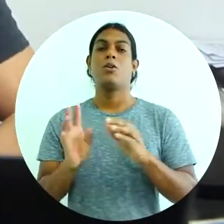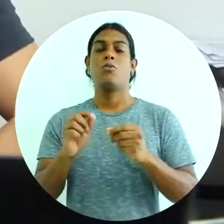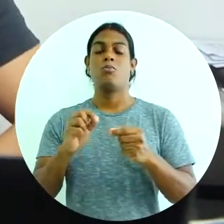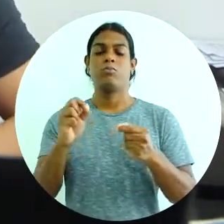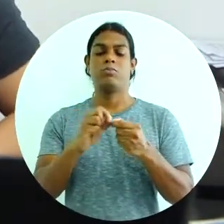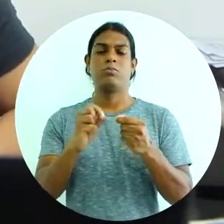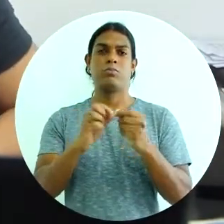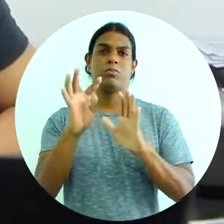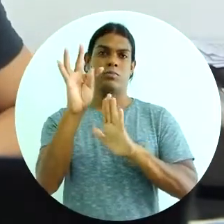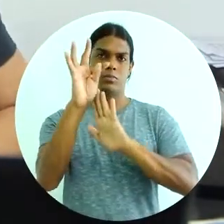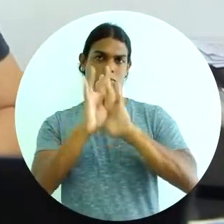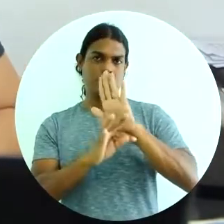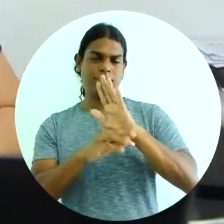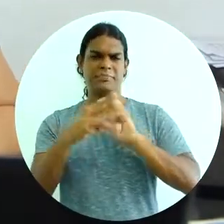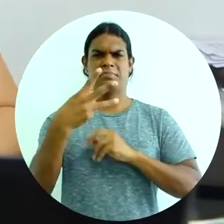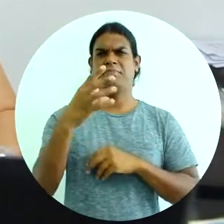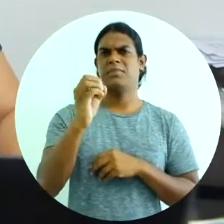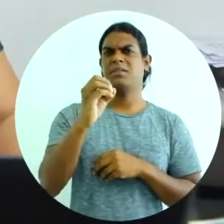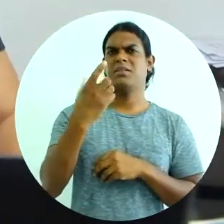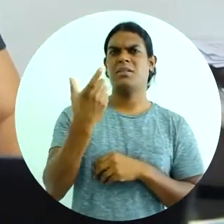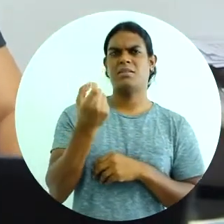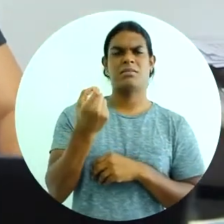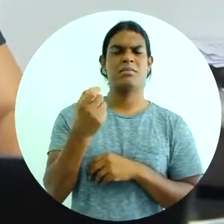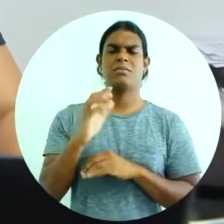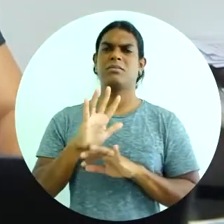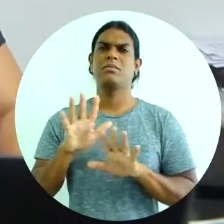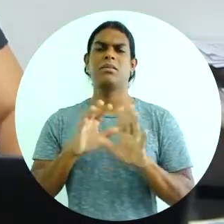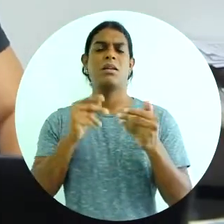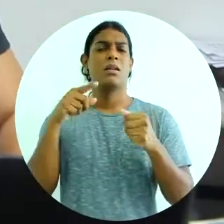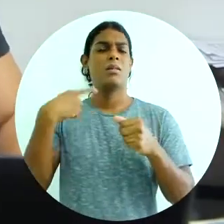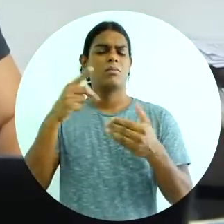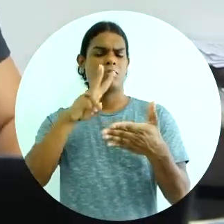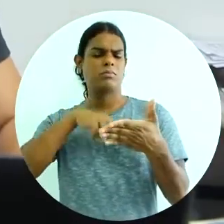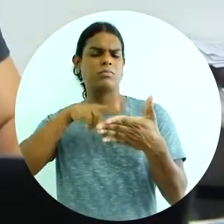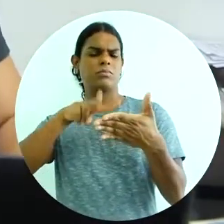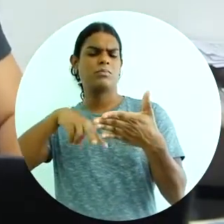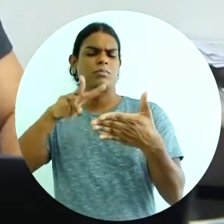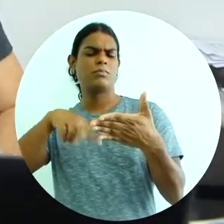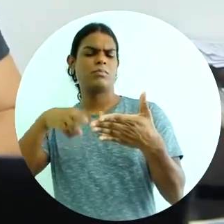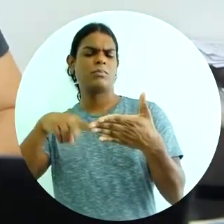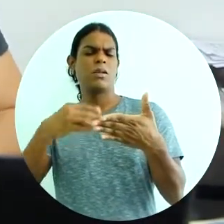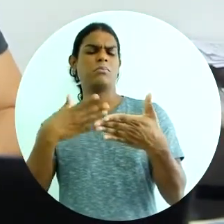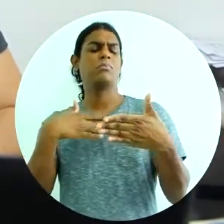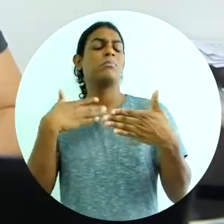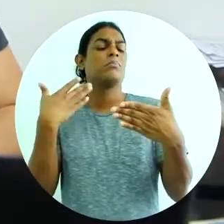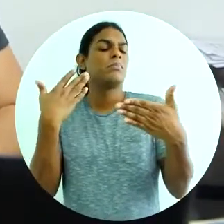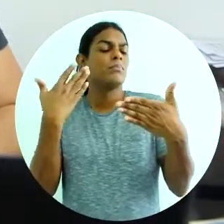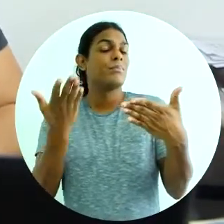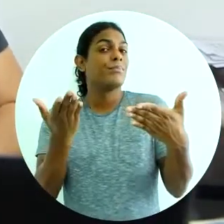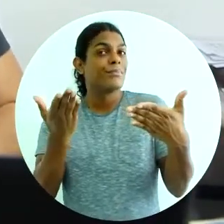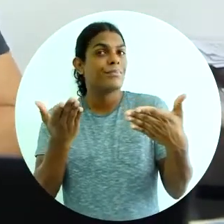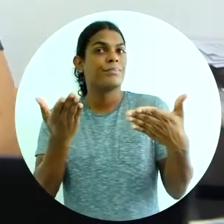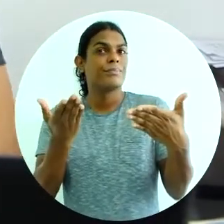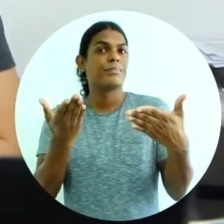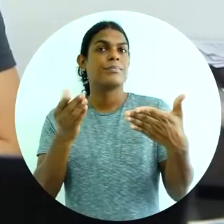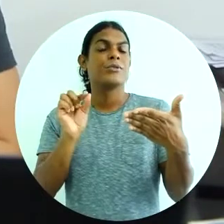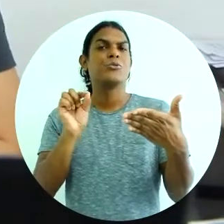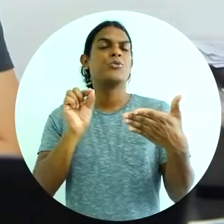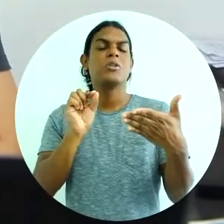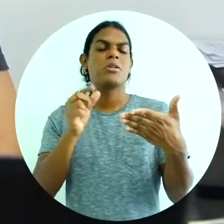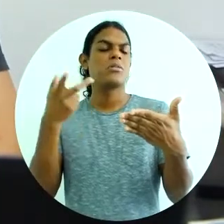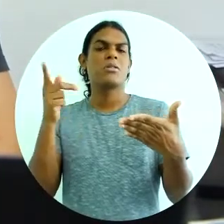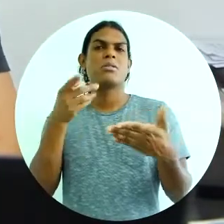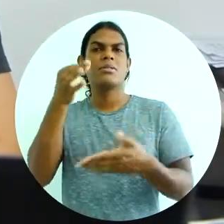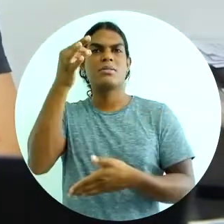escrevo meu texto, escrevi 30 linhas, e aí eu vou analisar, olhar para o meu texto e dizer assim, e aí, o que é que tem de errado